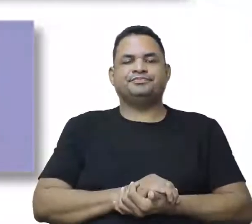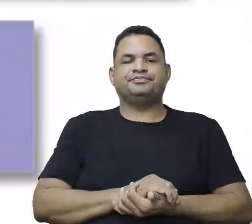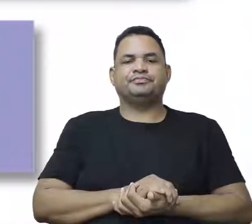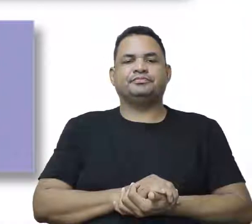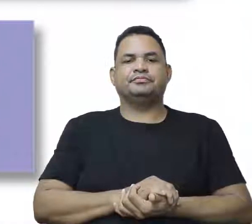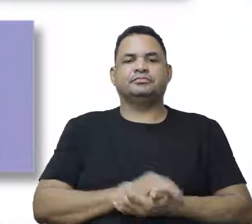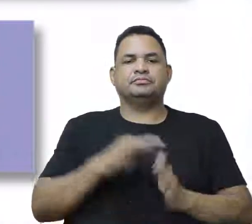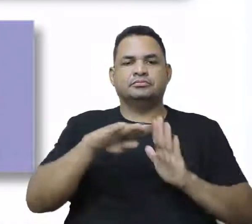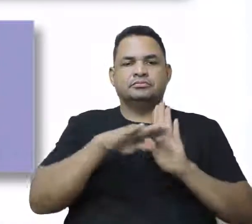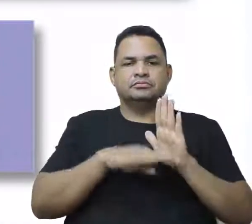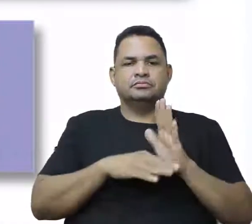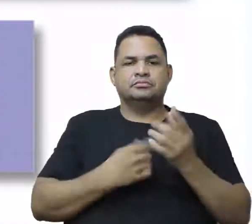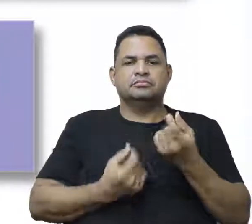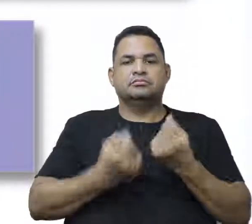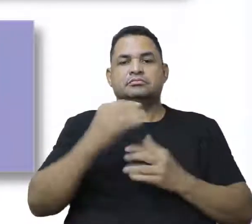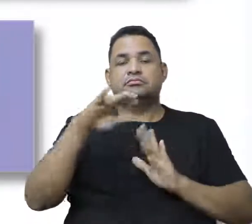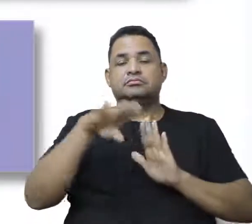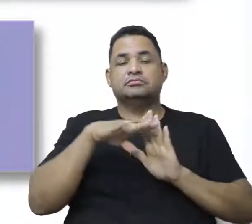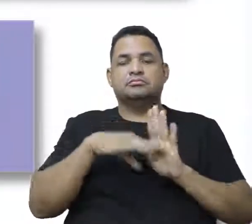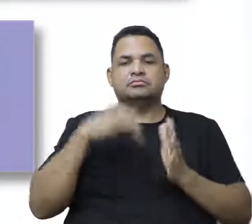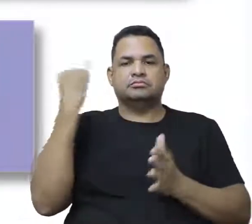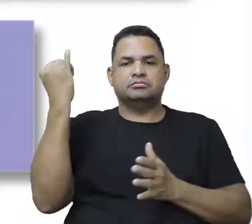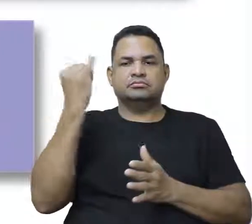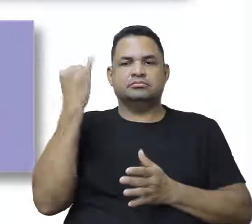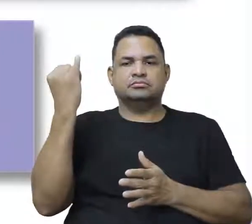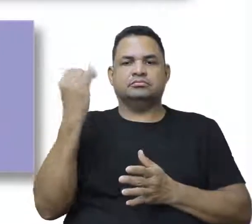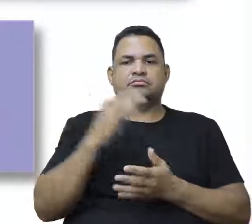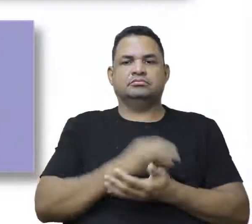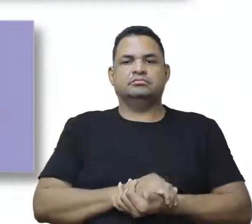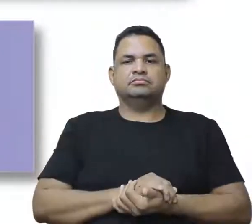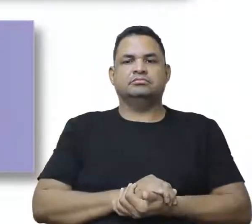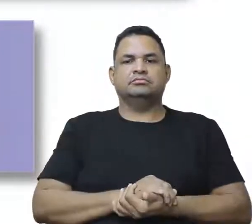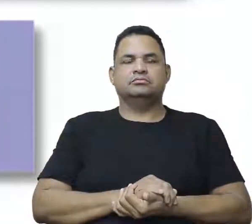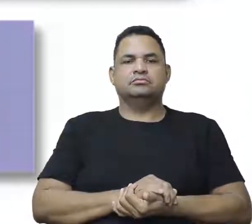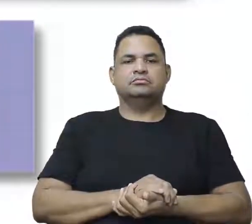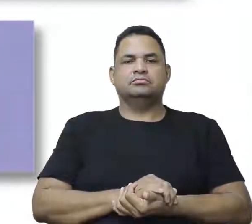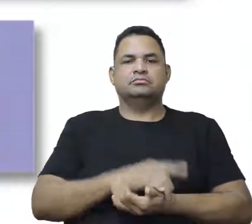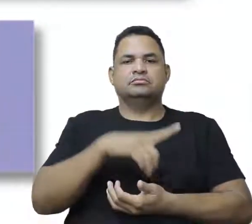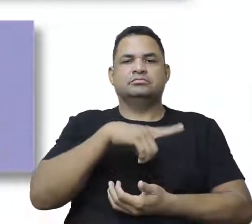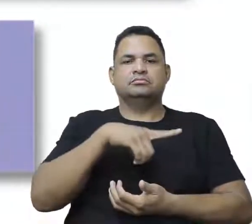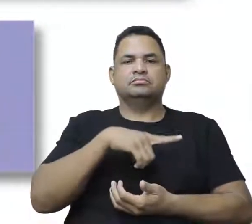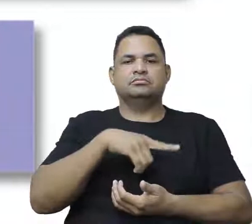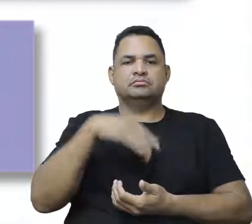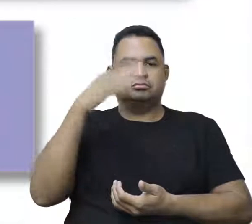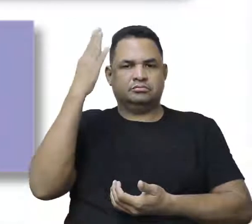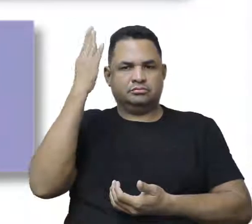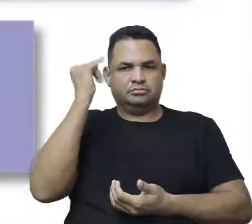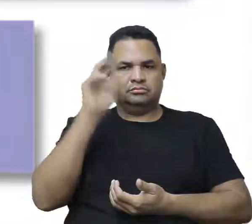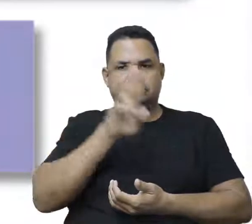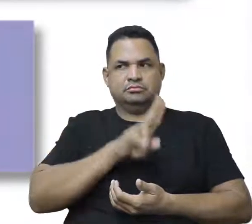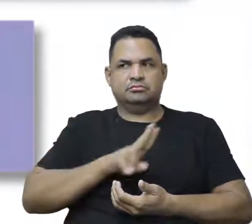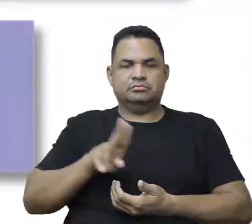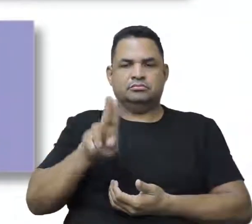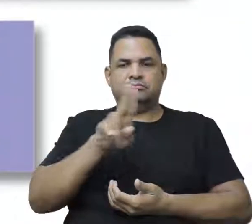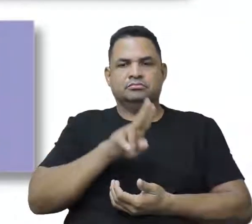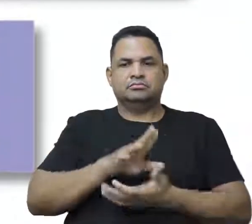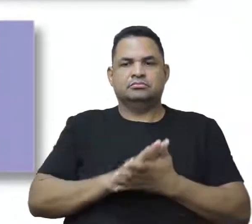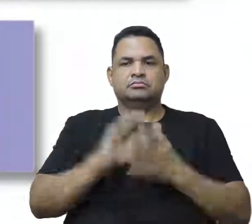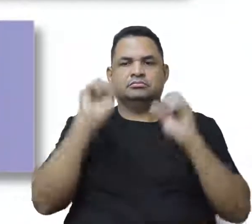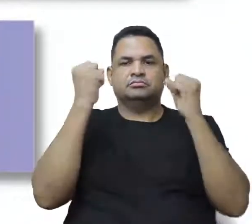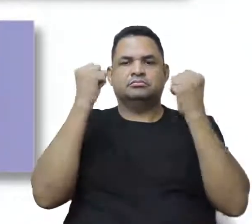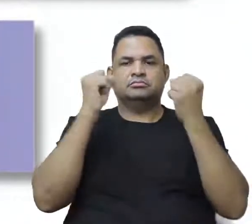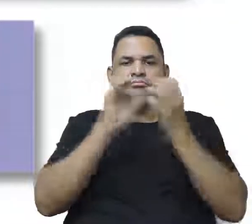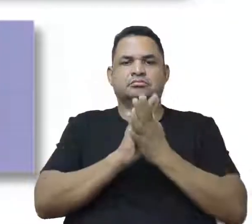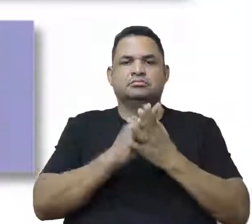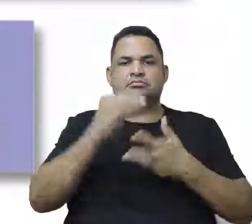hoje de alguns pontos importantes, né, professora Iris? Sim, nós temos aí os saberes e aplicabilidade da educação